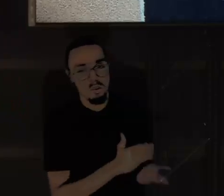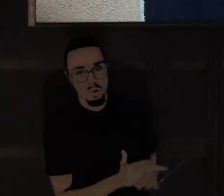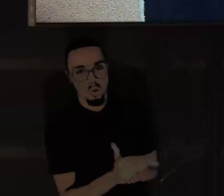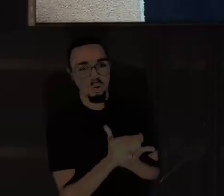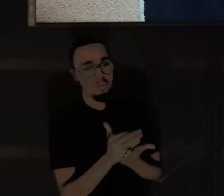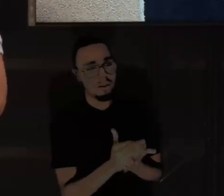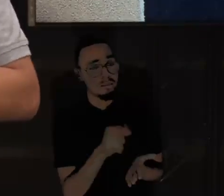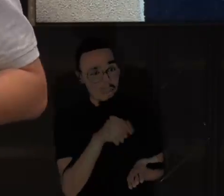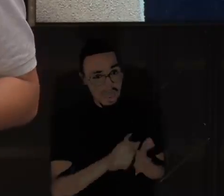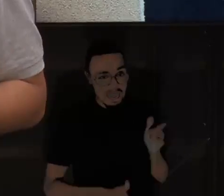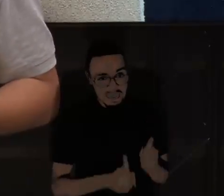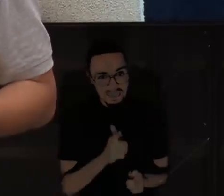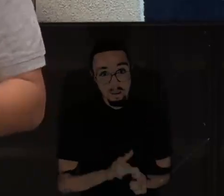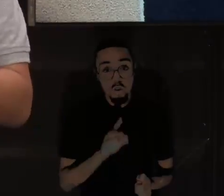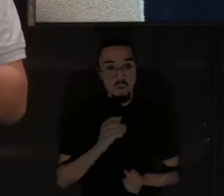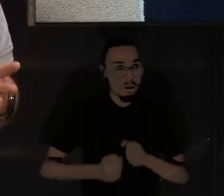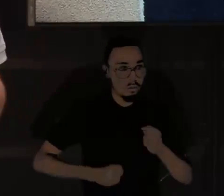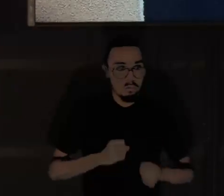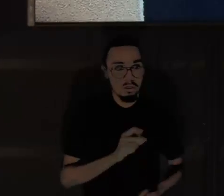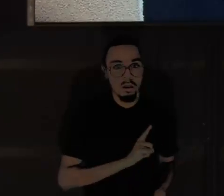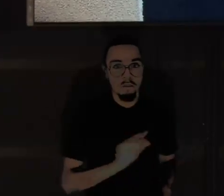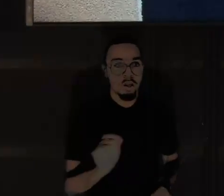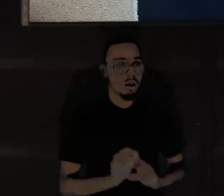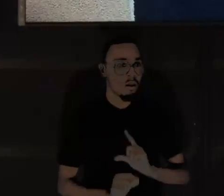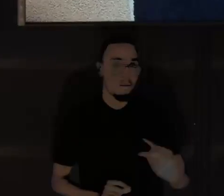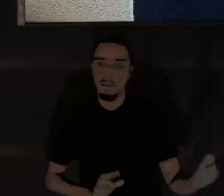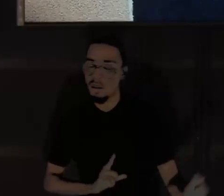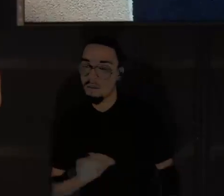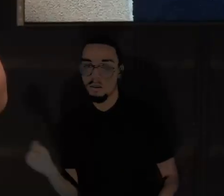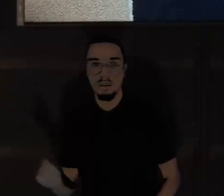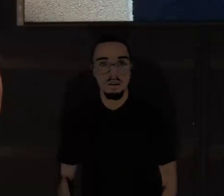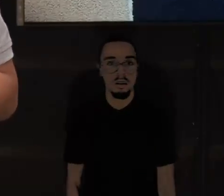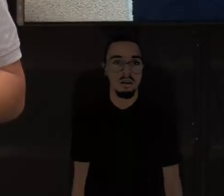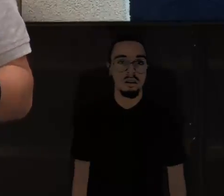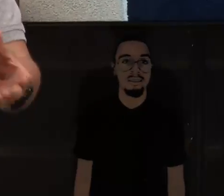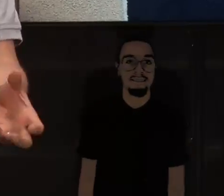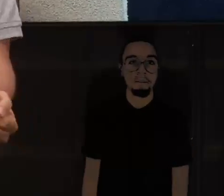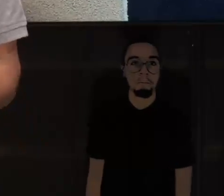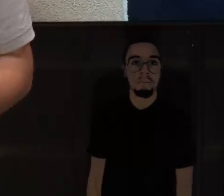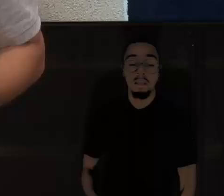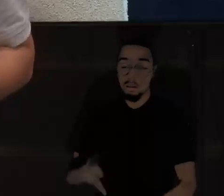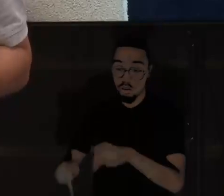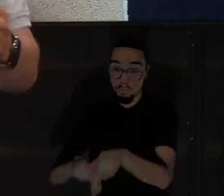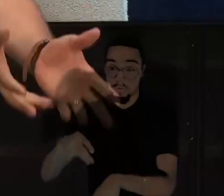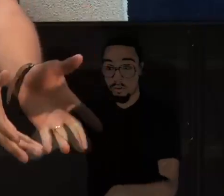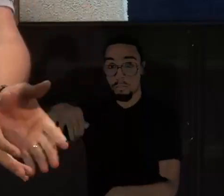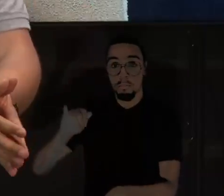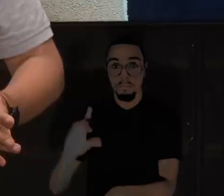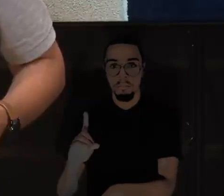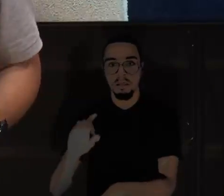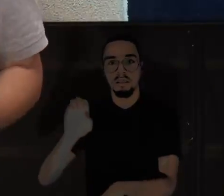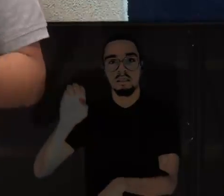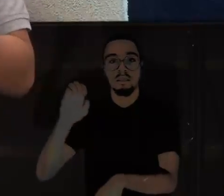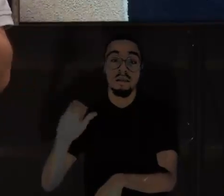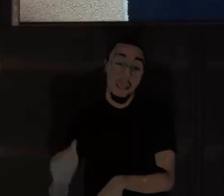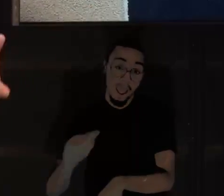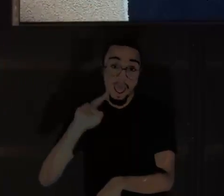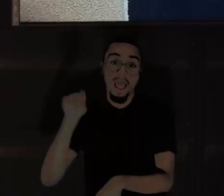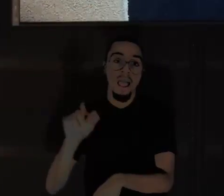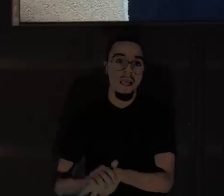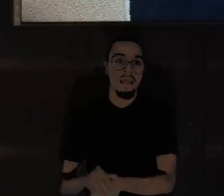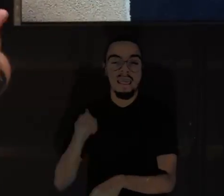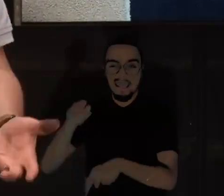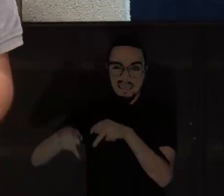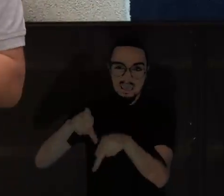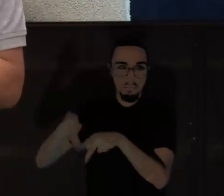Gideão era fugir. Ele fugia dos midianitas, midianita quer dizer combatente. Ele fugia dos